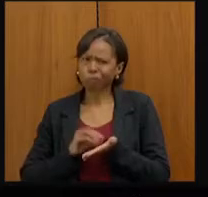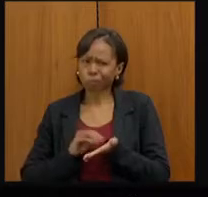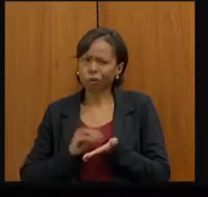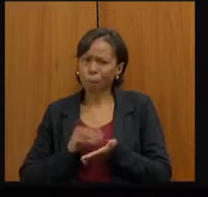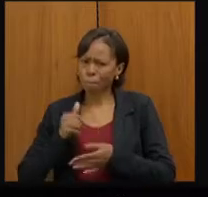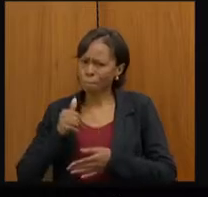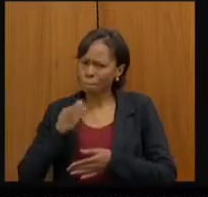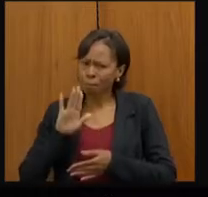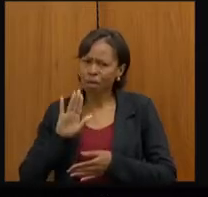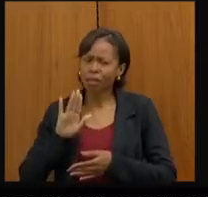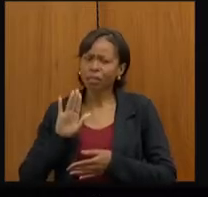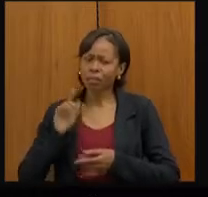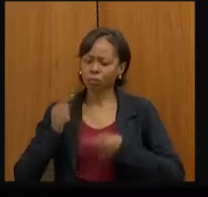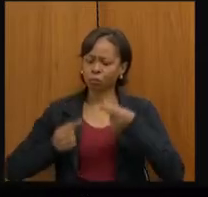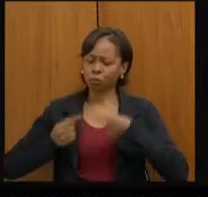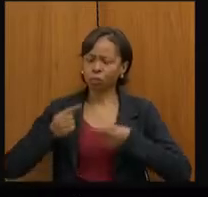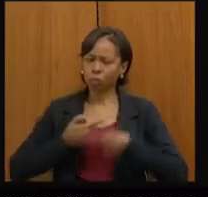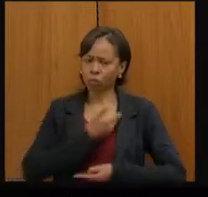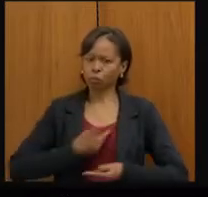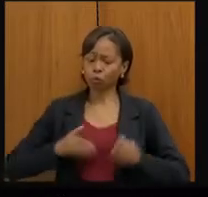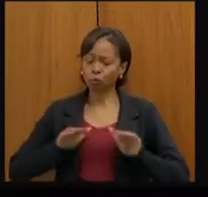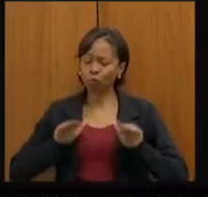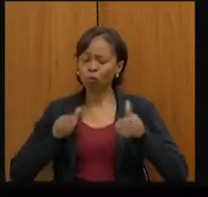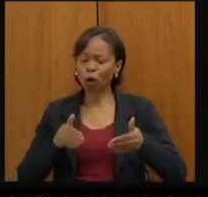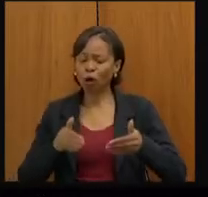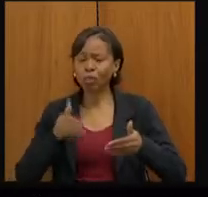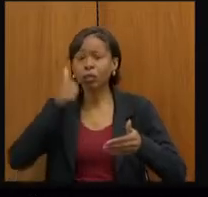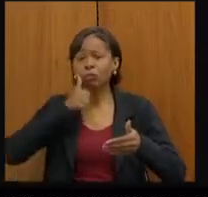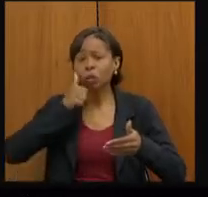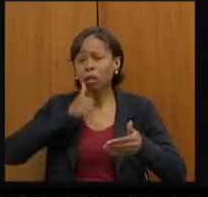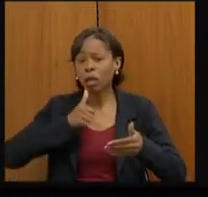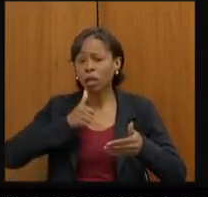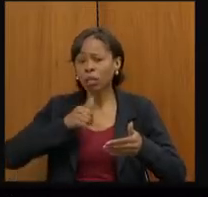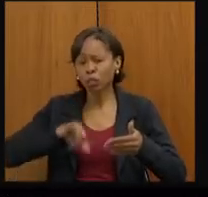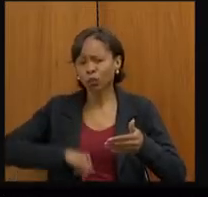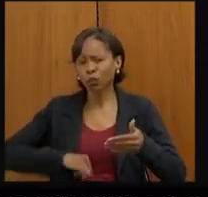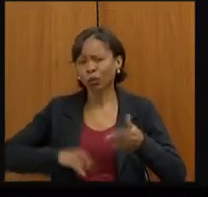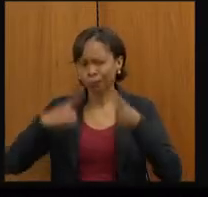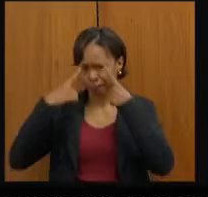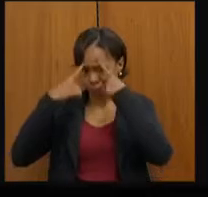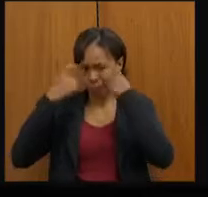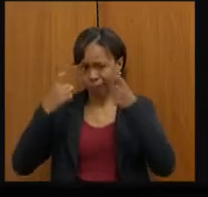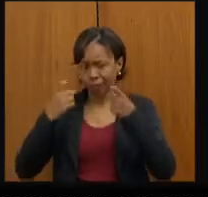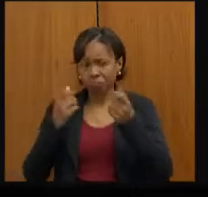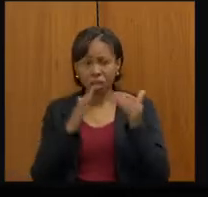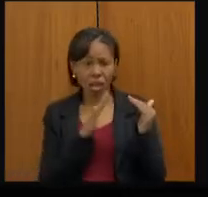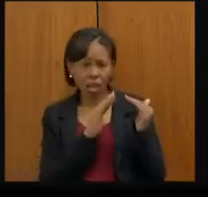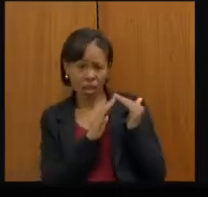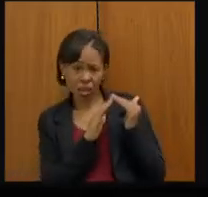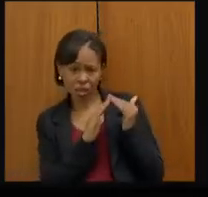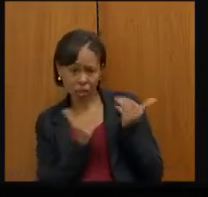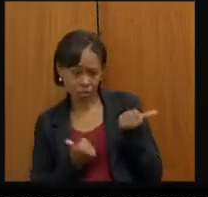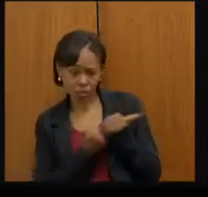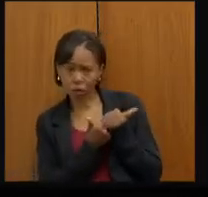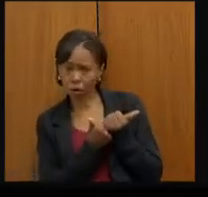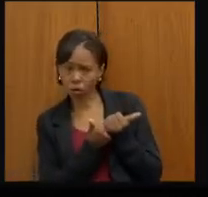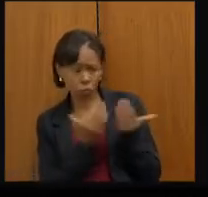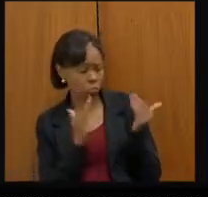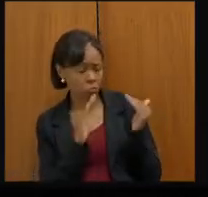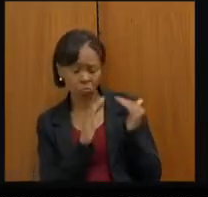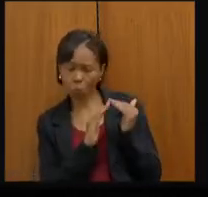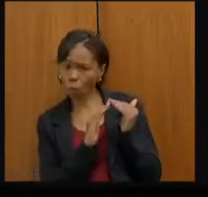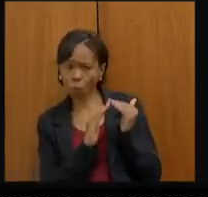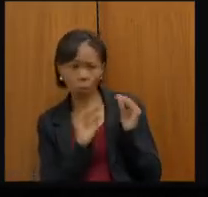específico para as Mulheres vítimas de violência não temos em uma casa de apoio não temos nenhuma casa de